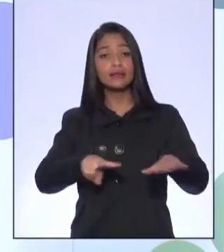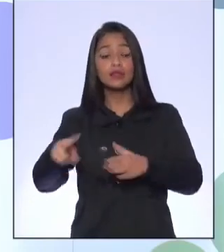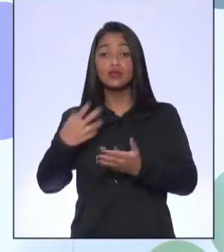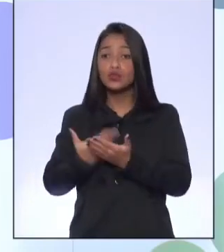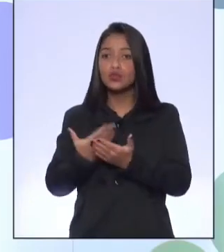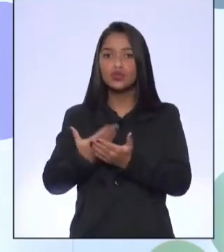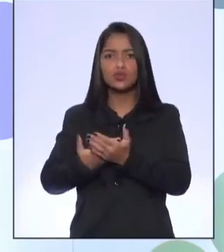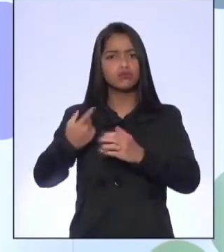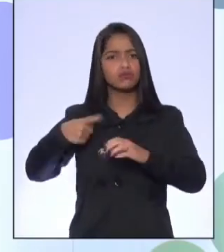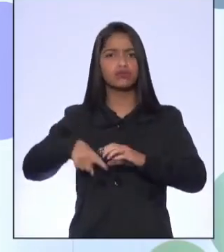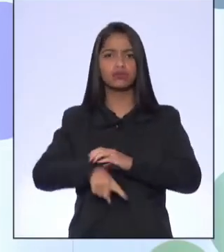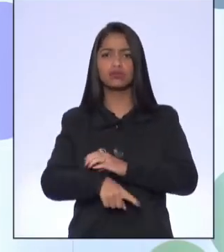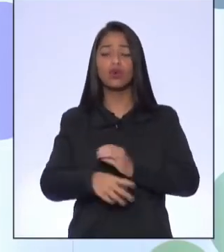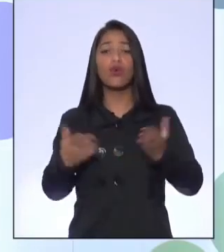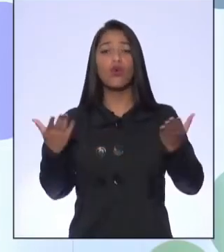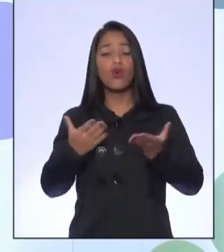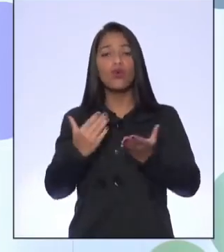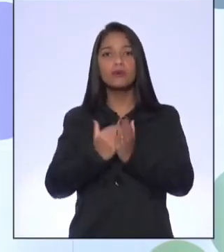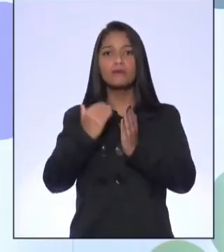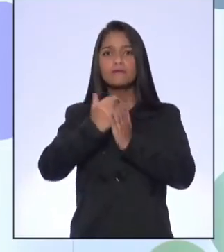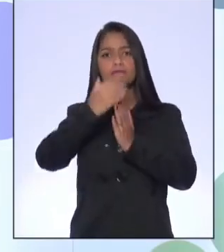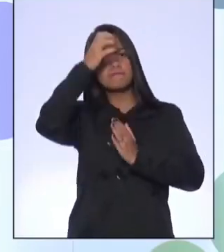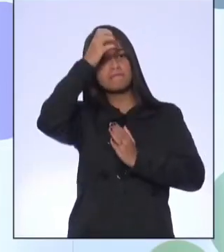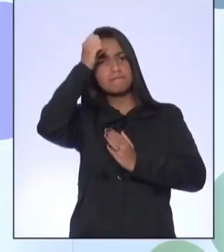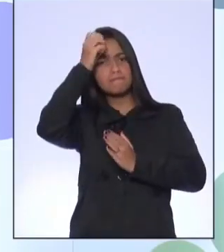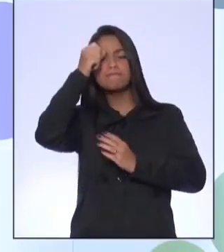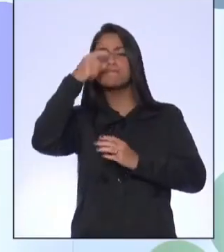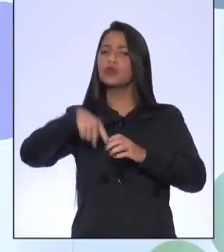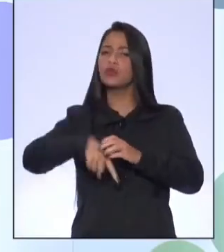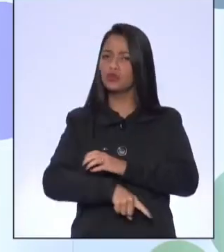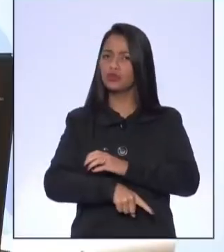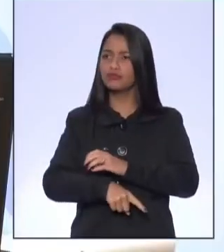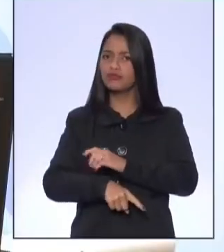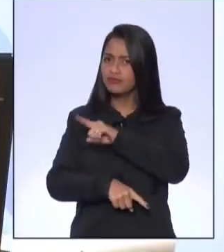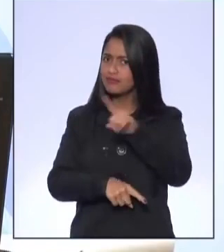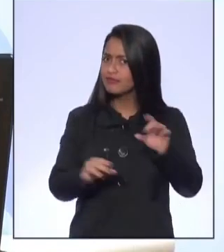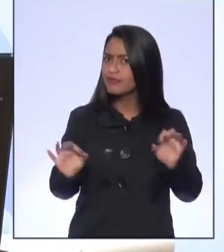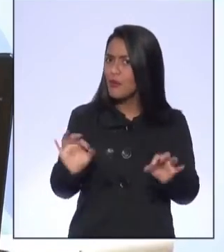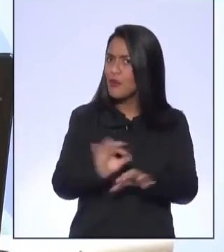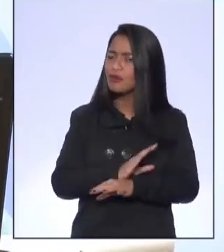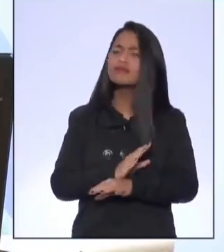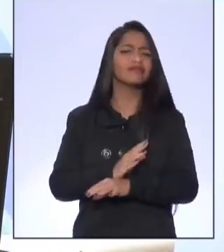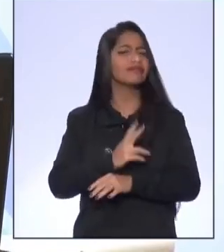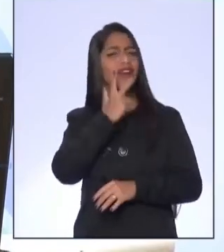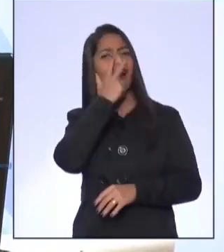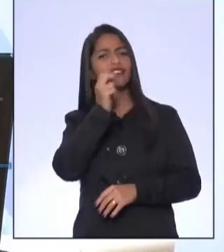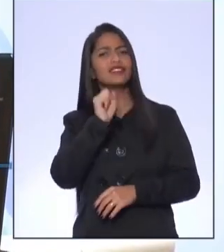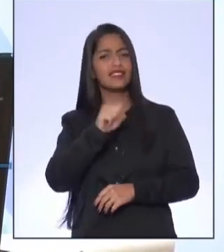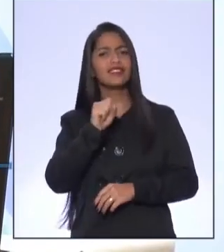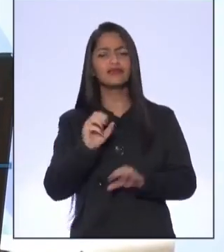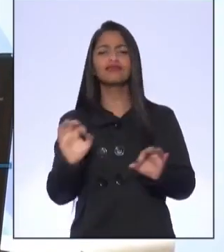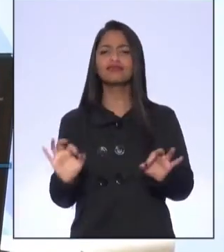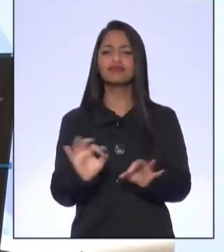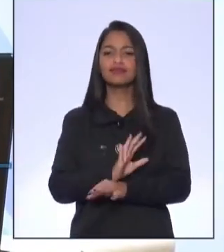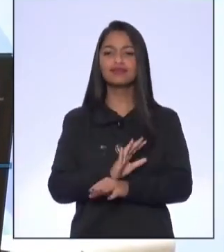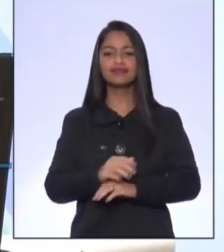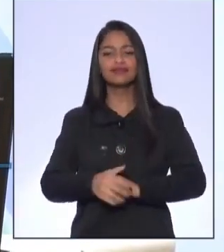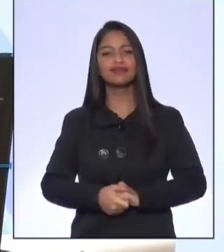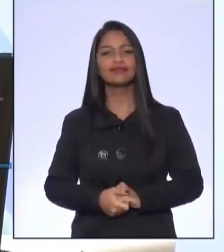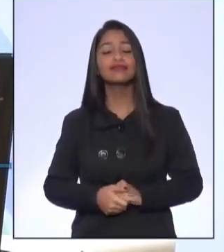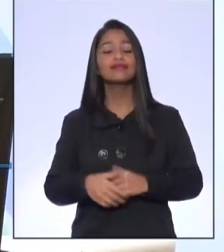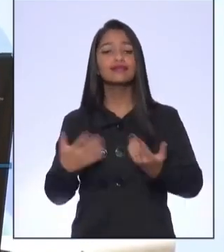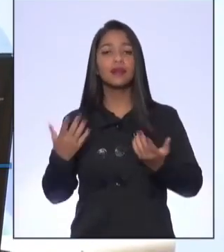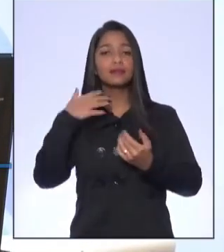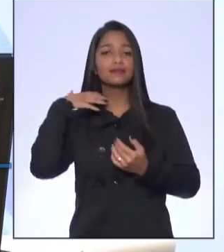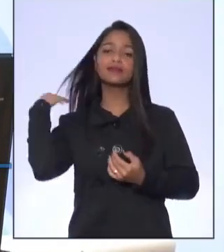de tudo e mais um pouco que foi trabalhado. Será que Isso é eles estão verdade. preparados, Jonas? Acredito que sim, hein? Acredito que sim, né? Então, essa